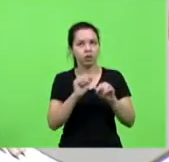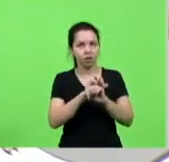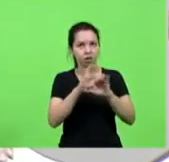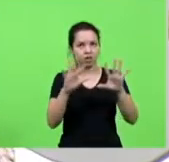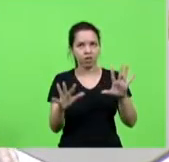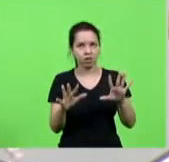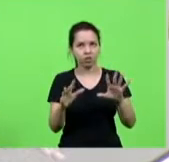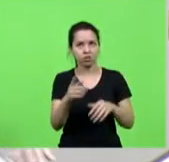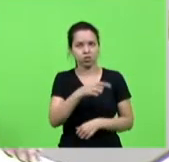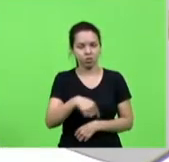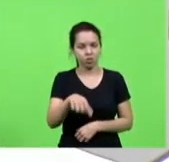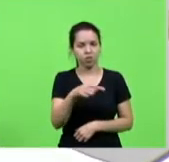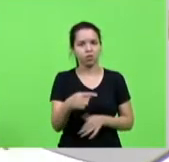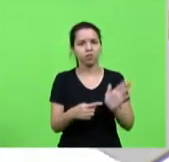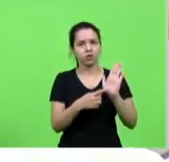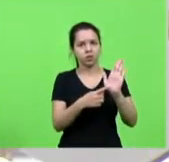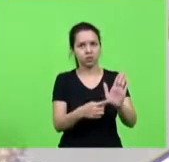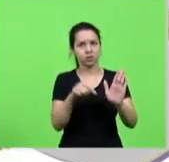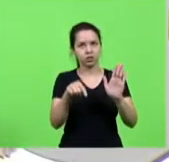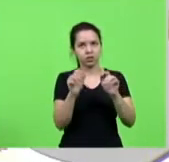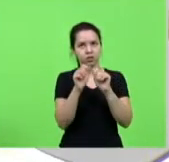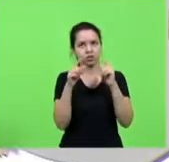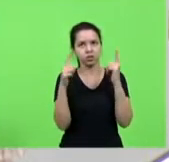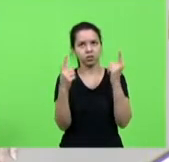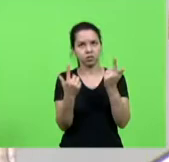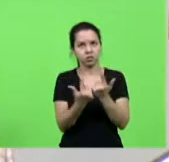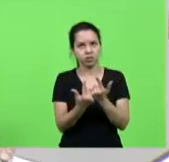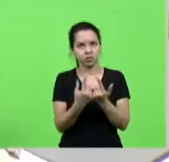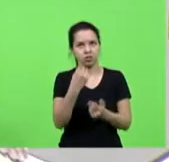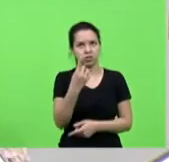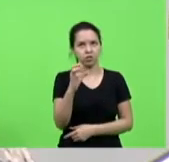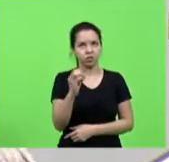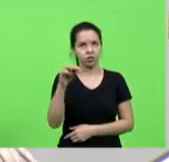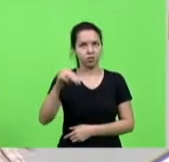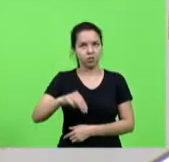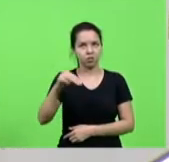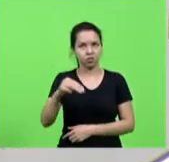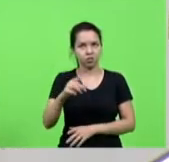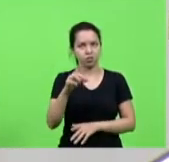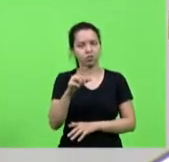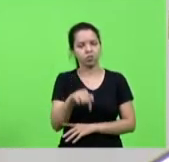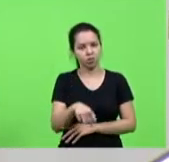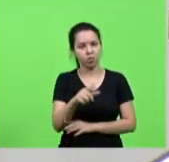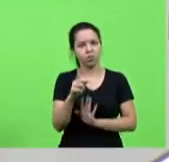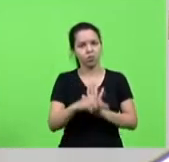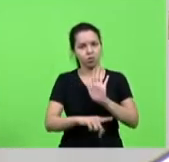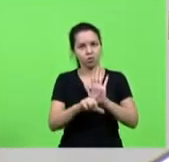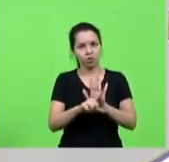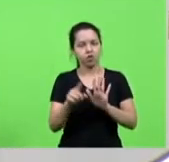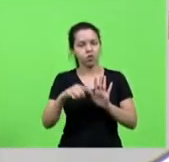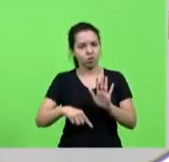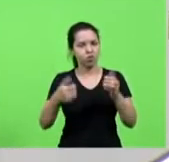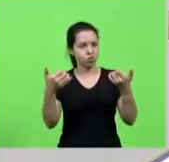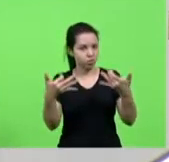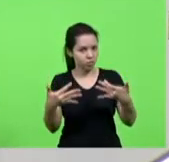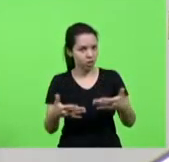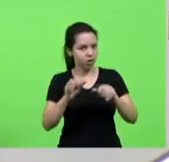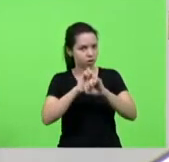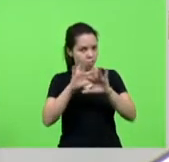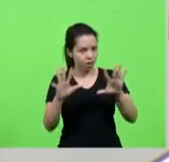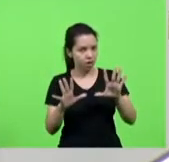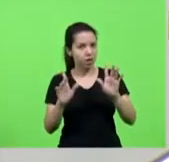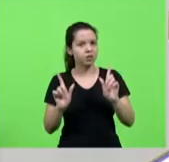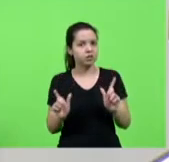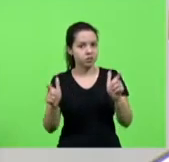o apresentamos aqui na tribuna com 10 minutos de discurso sobre o projeto de lei, nós fizemos uma distinção muito clara entre